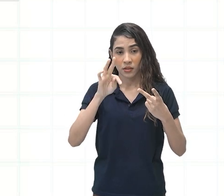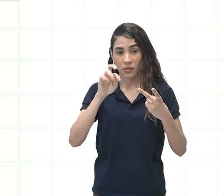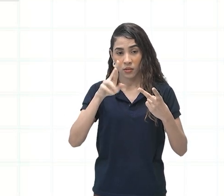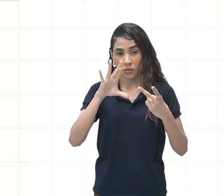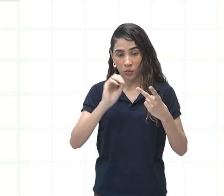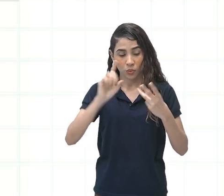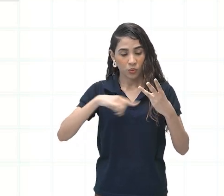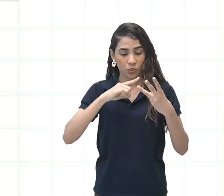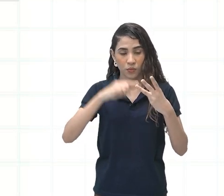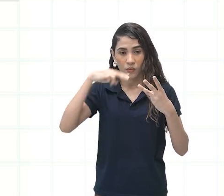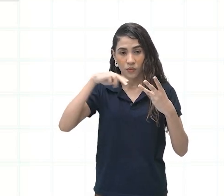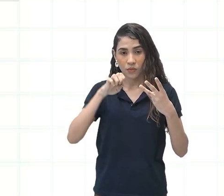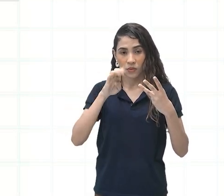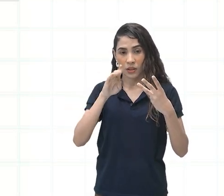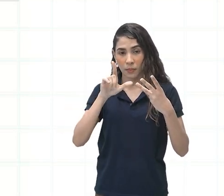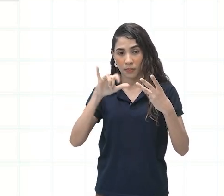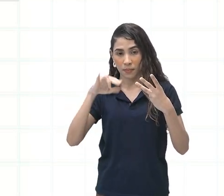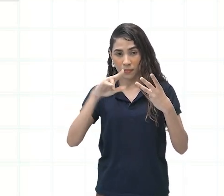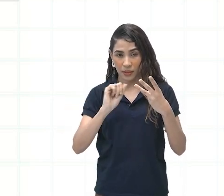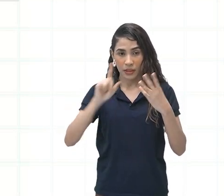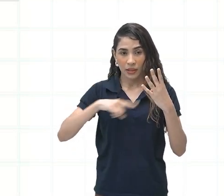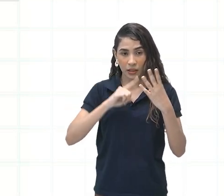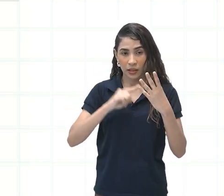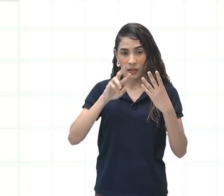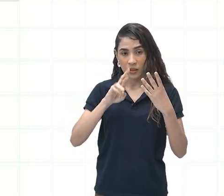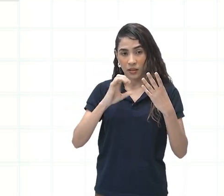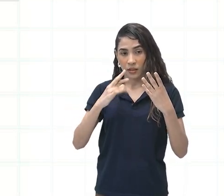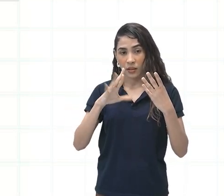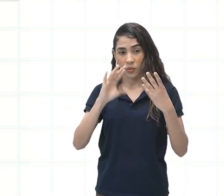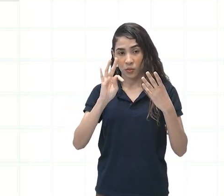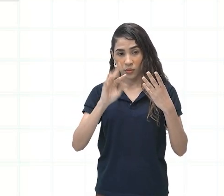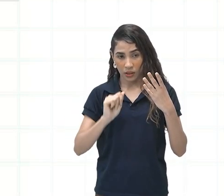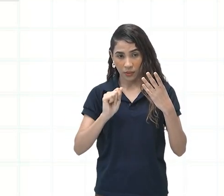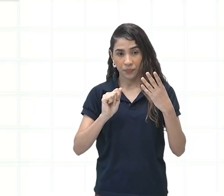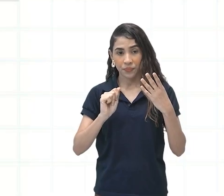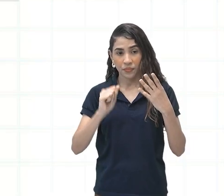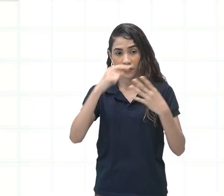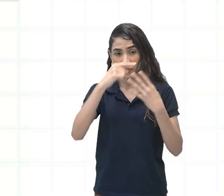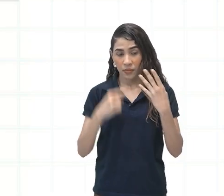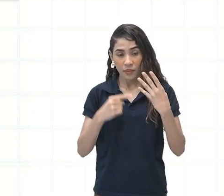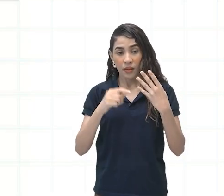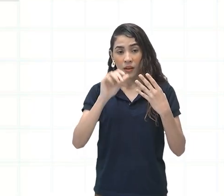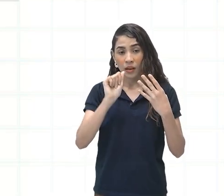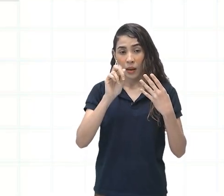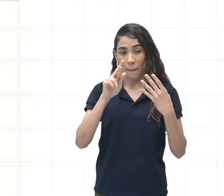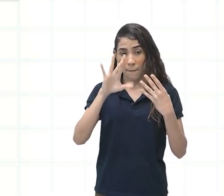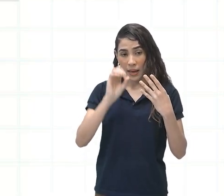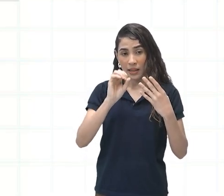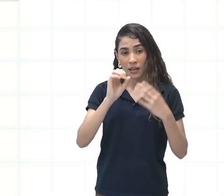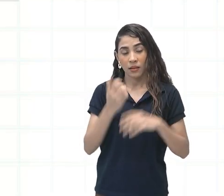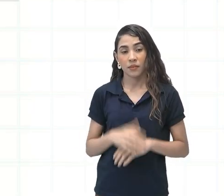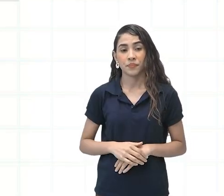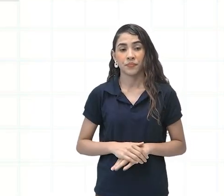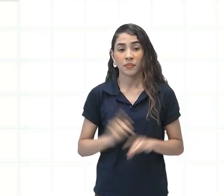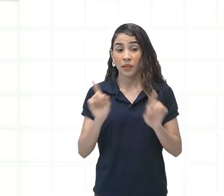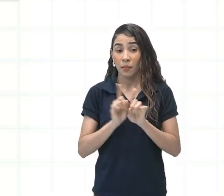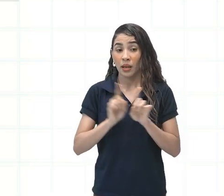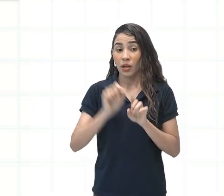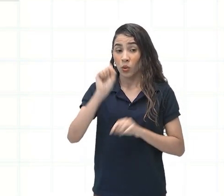neblina, recruta, ou seja, pronúncia aberta. Já mais para o sul do